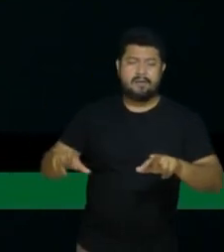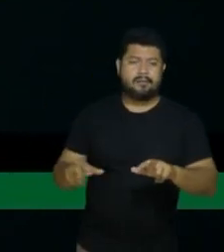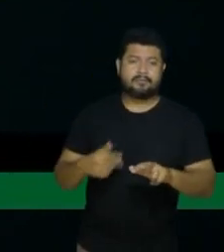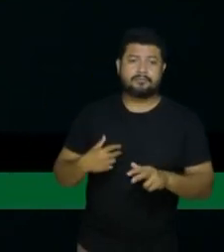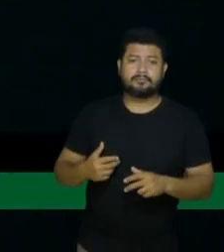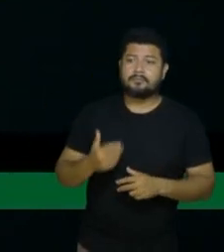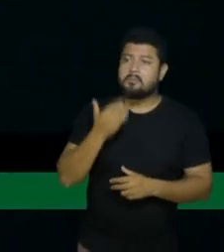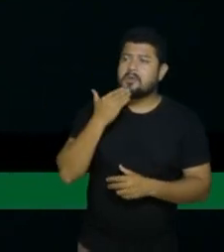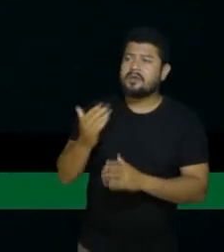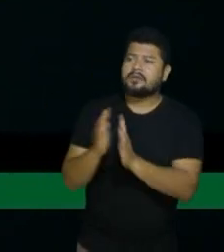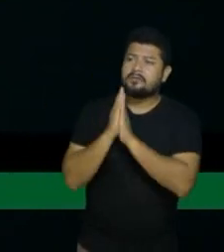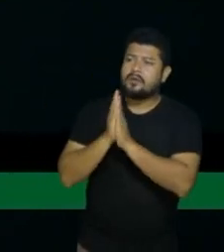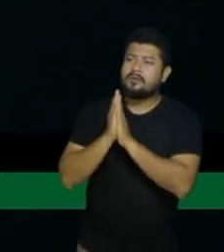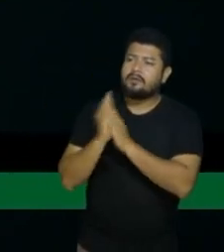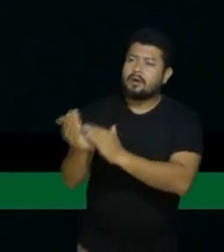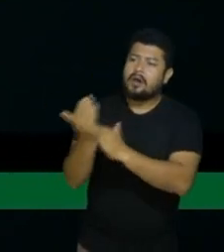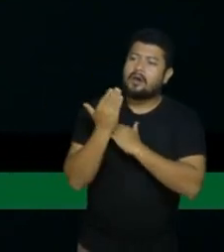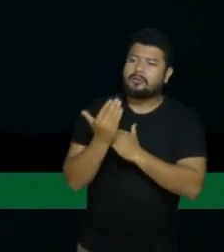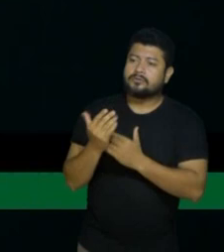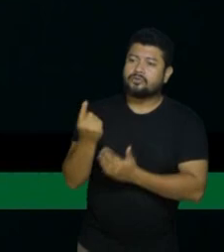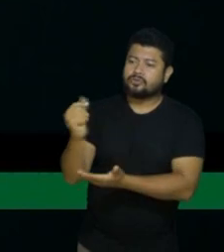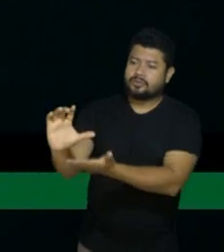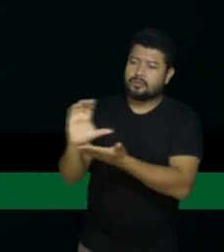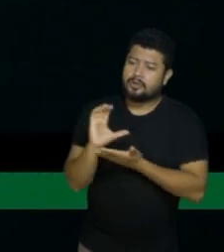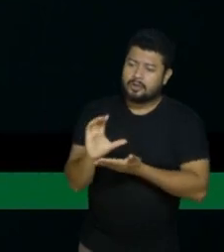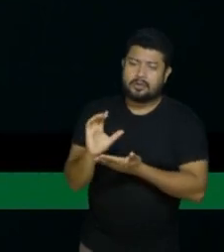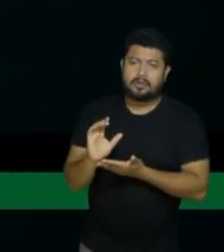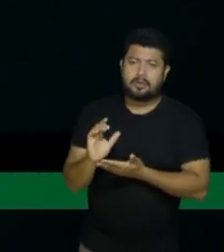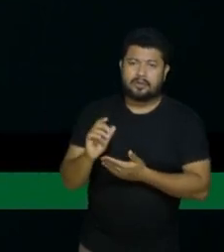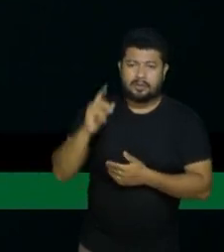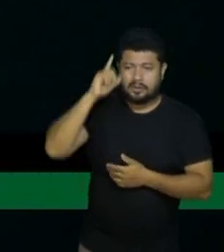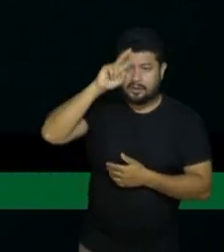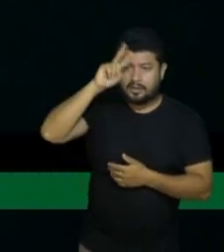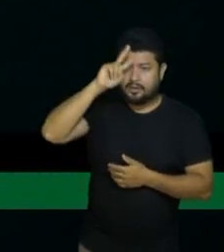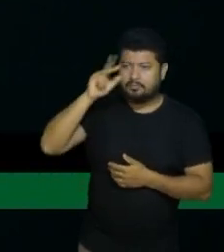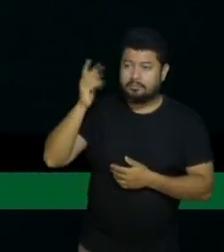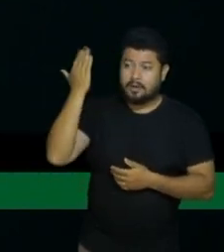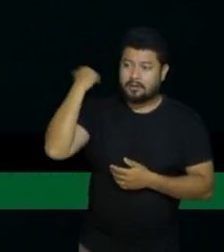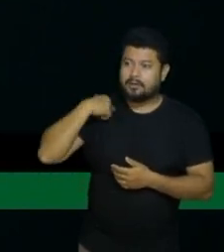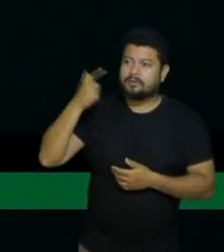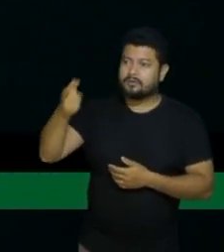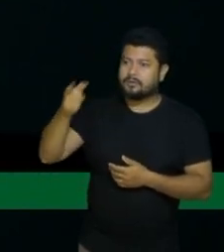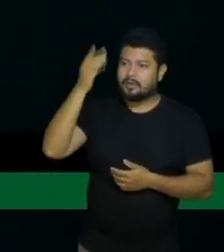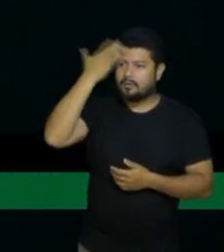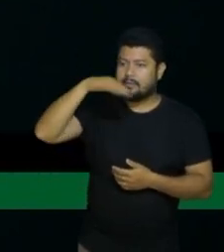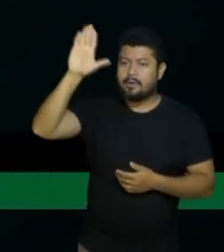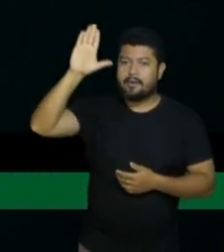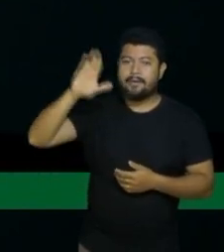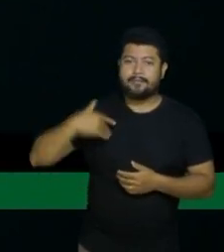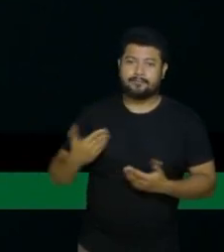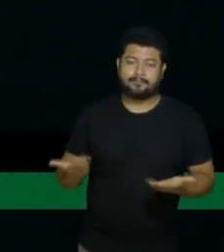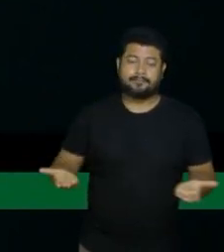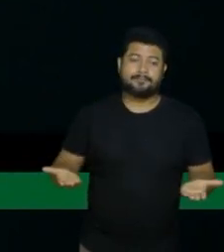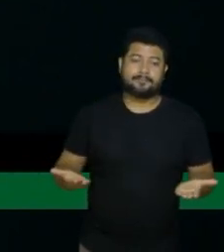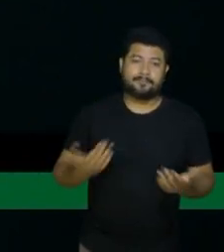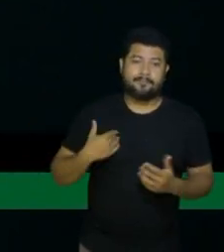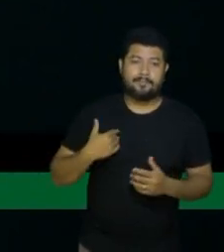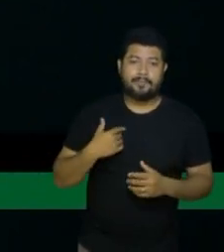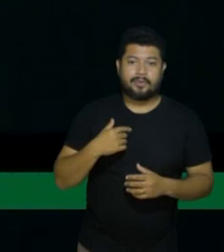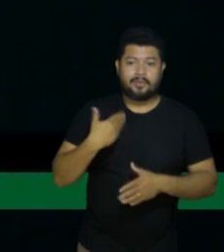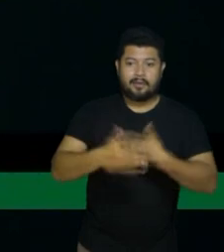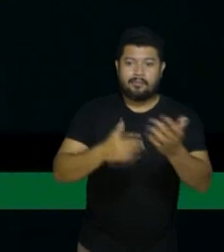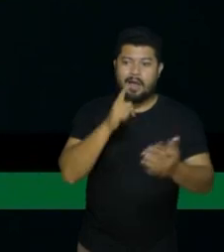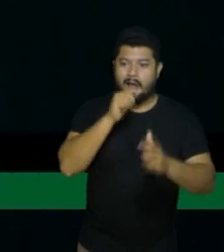implorando pelos Recursos anunciados quando a água baixar e o pior passar não podemos esquecer